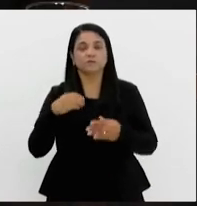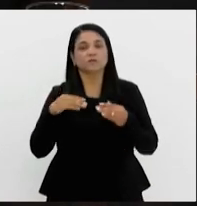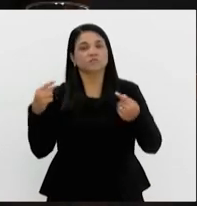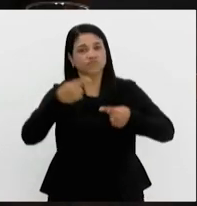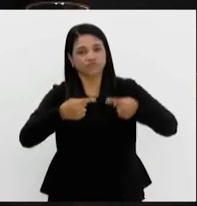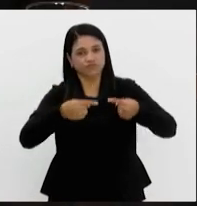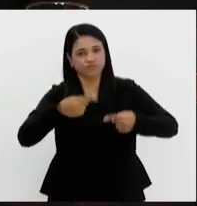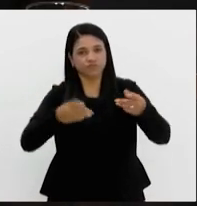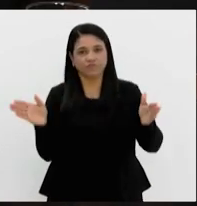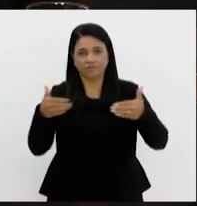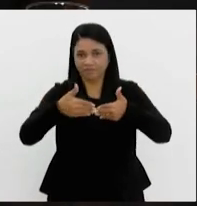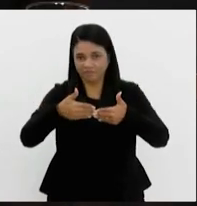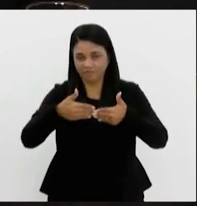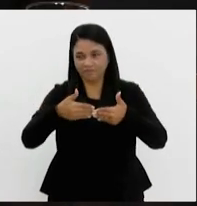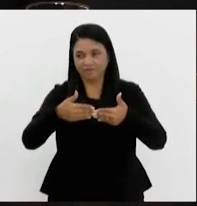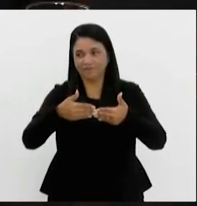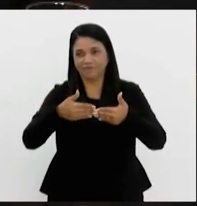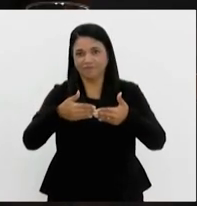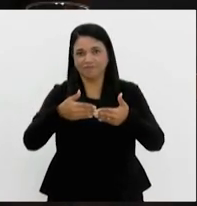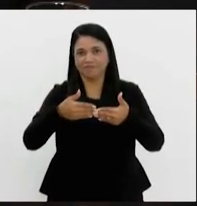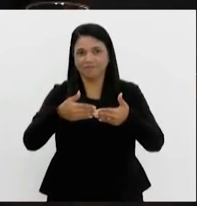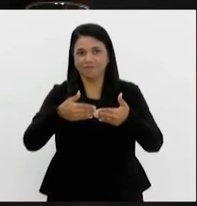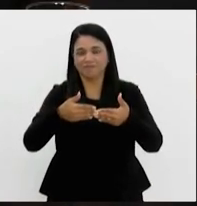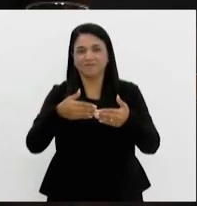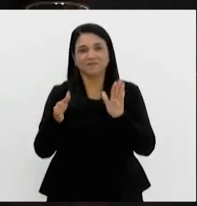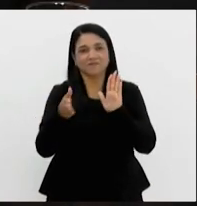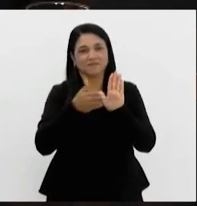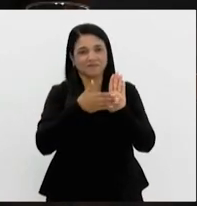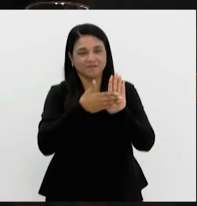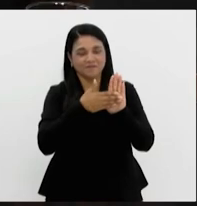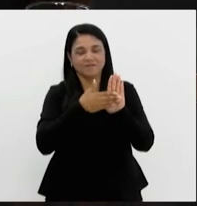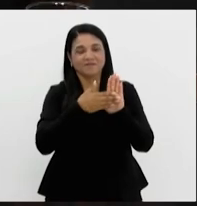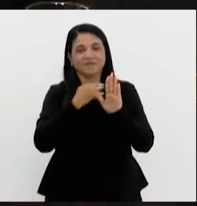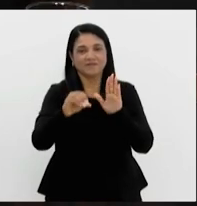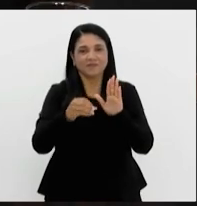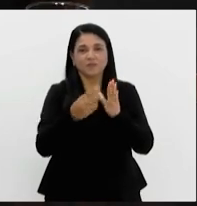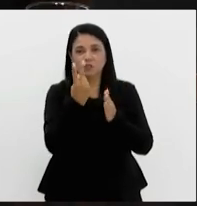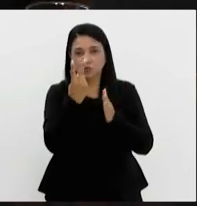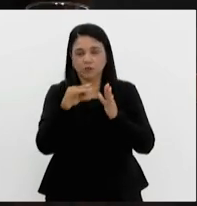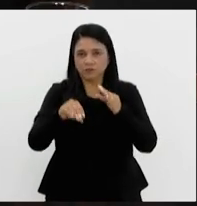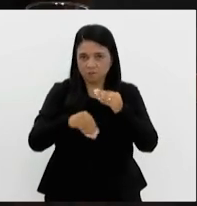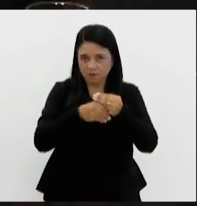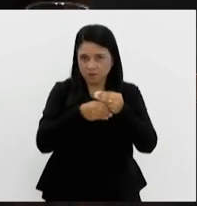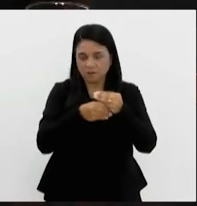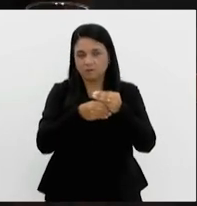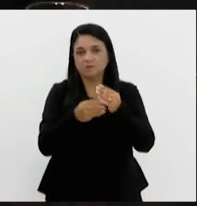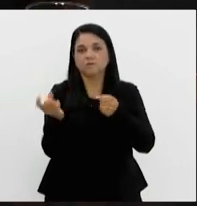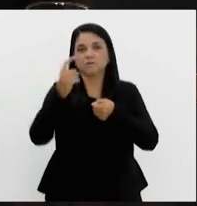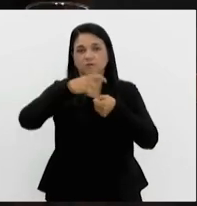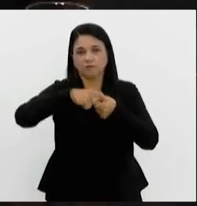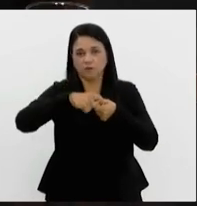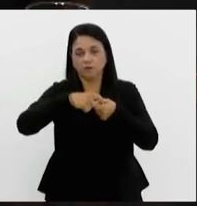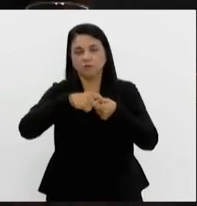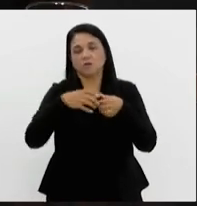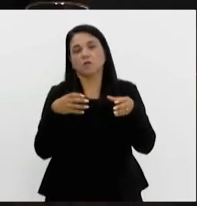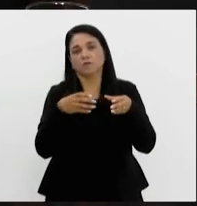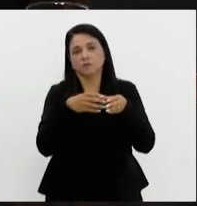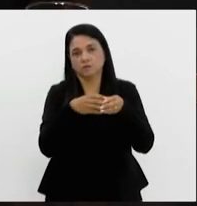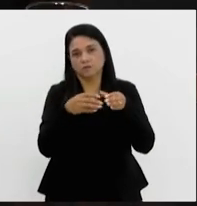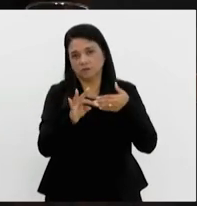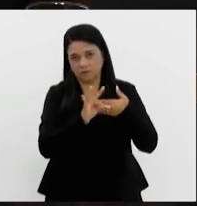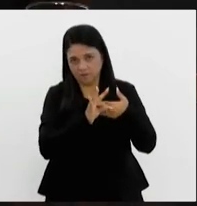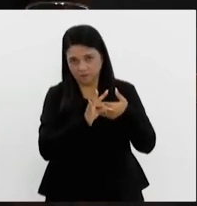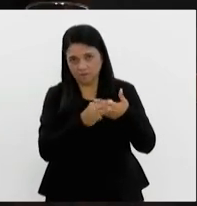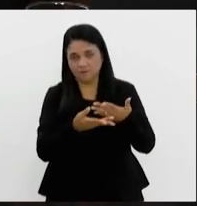queira discutir, encerrada a discussão, apresente proposta, recebeu 2 emendas e retorna às comissões